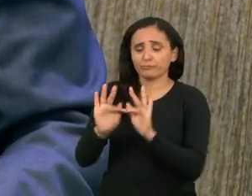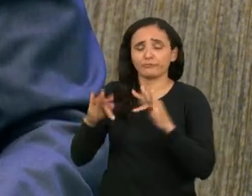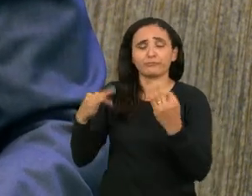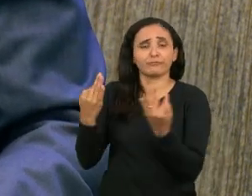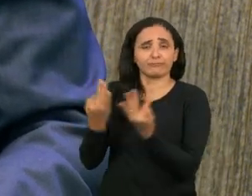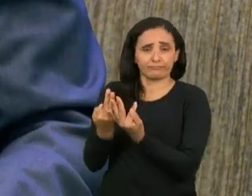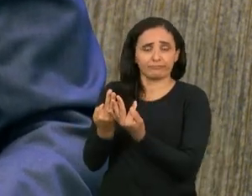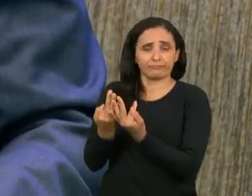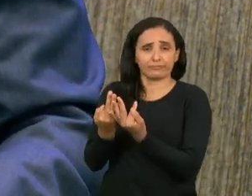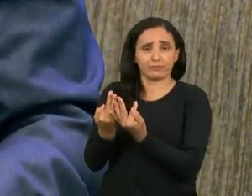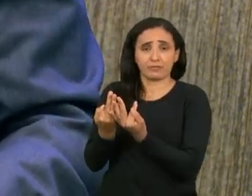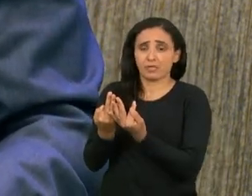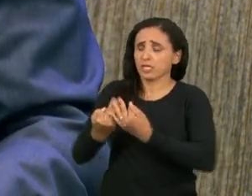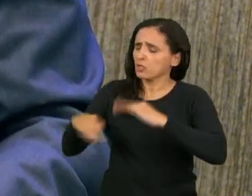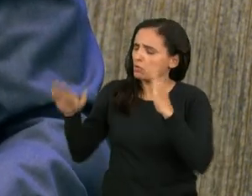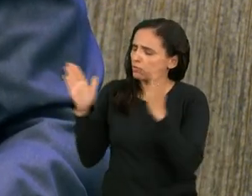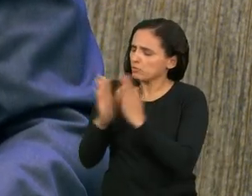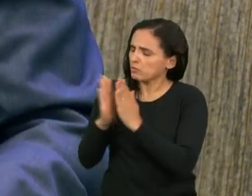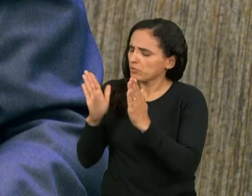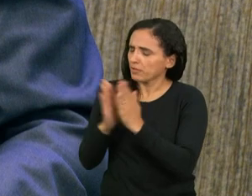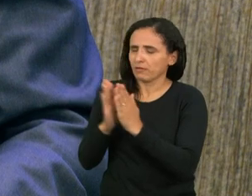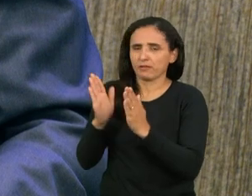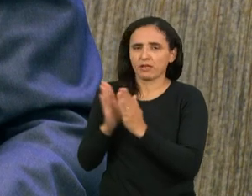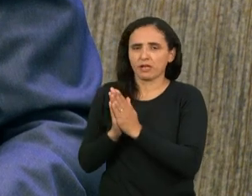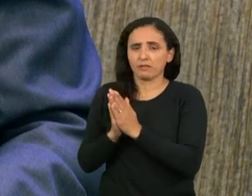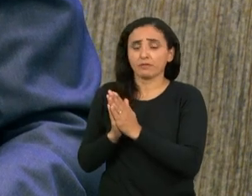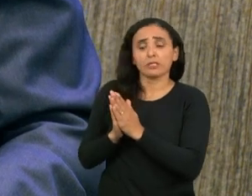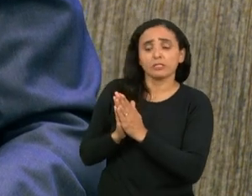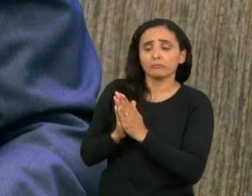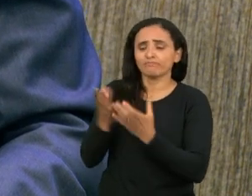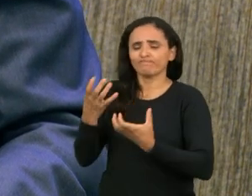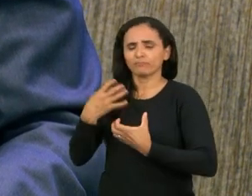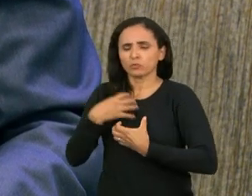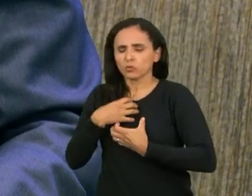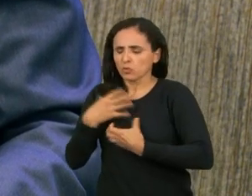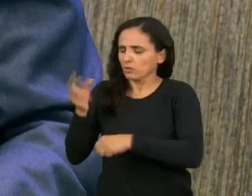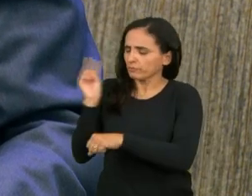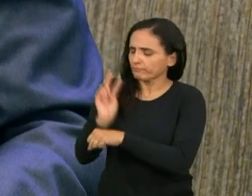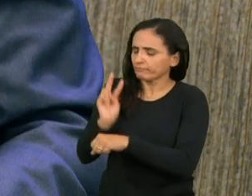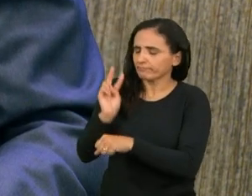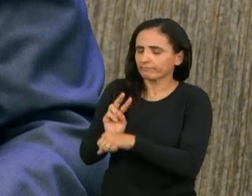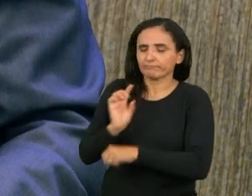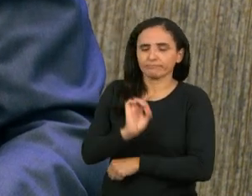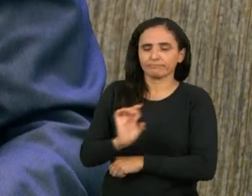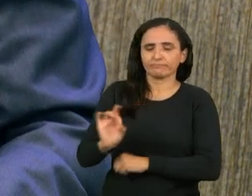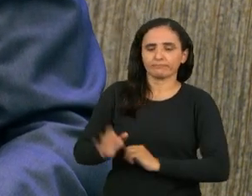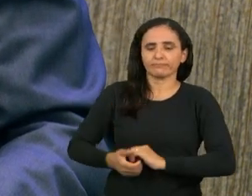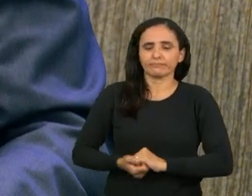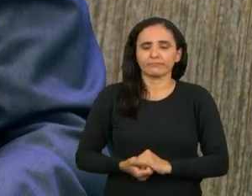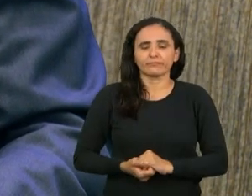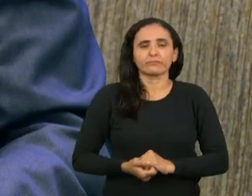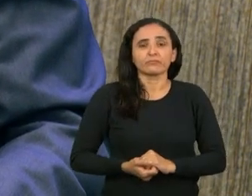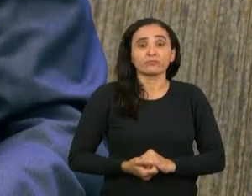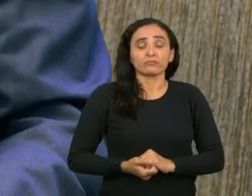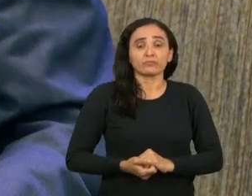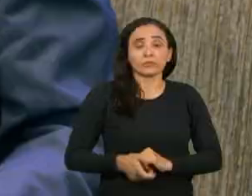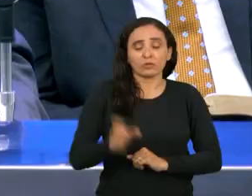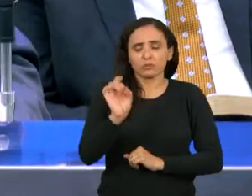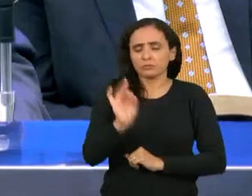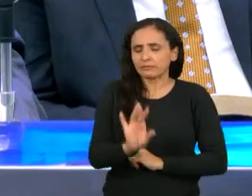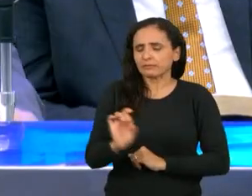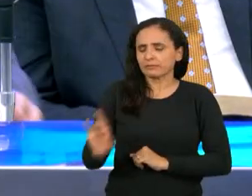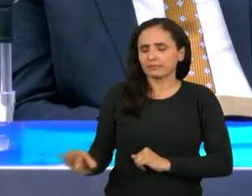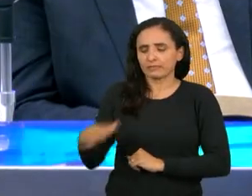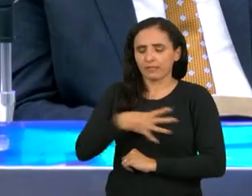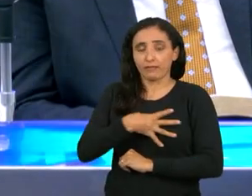ele tinha o devido cuidado de vê lá quando é os seus filhos realizavam